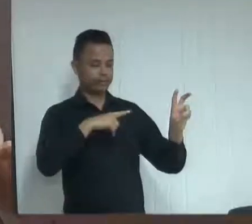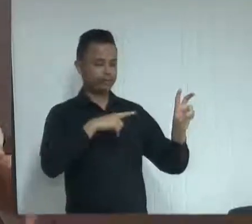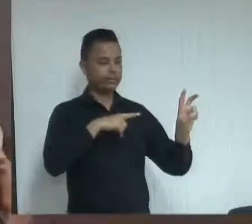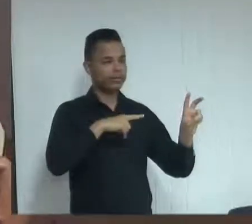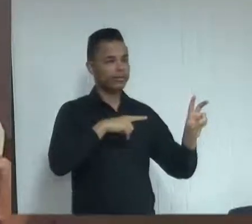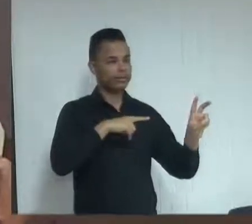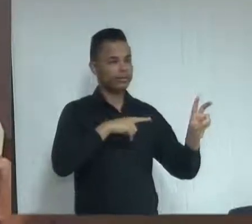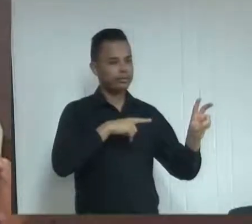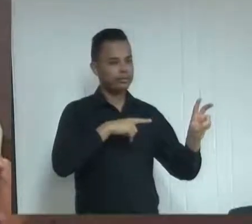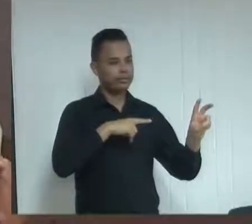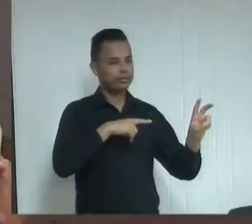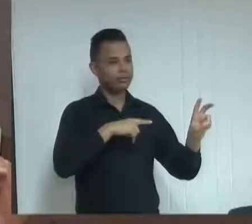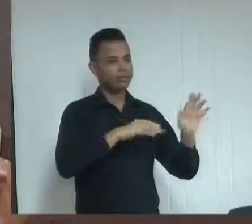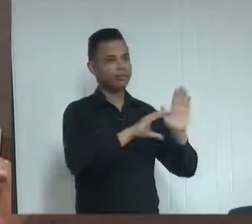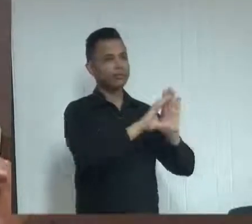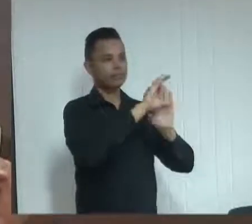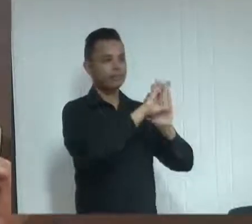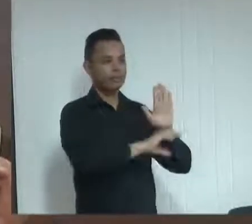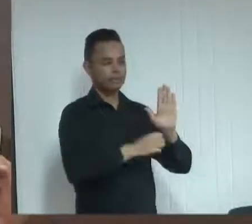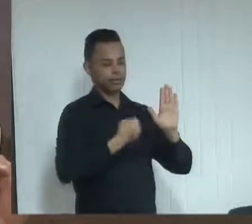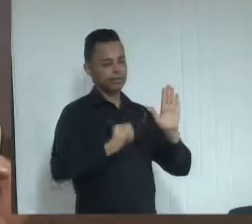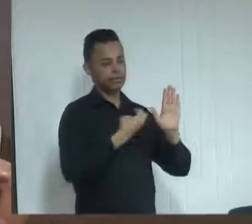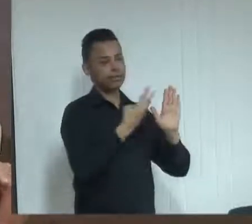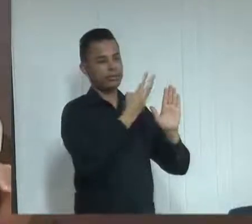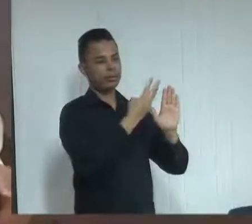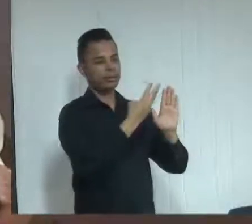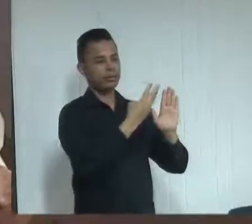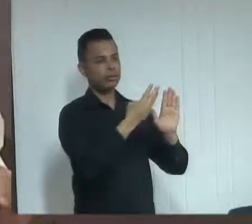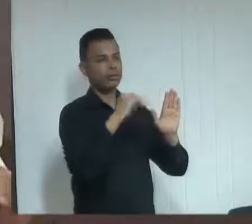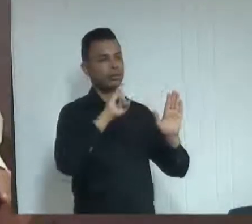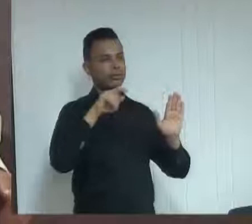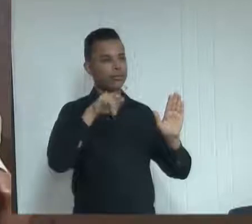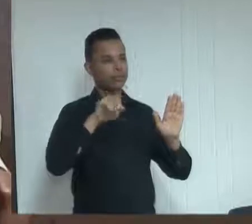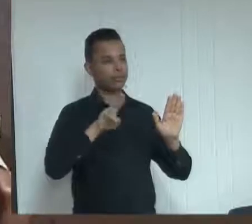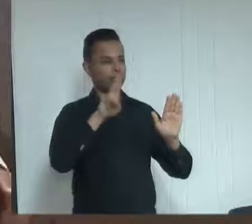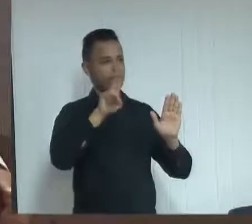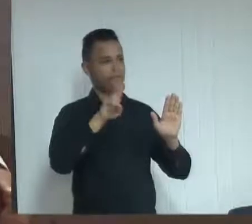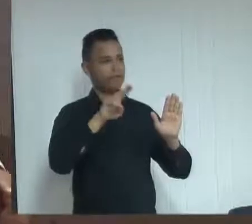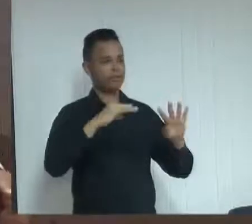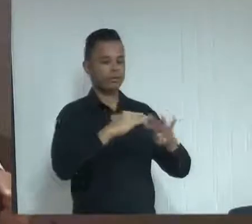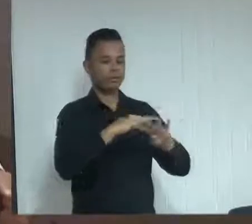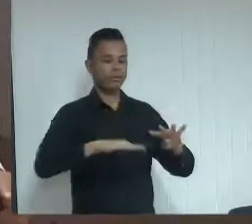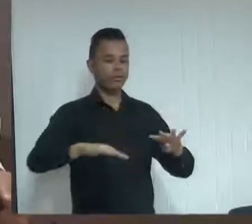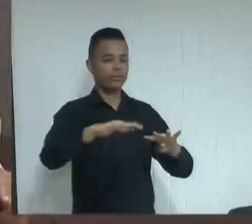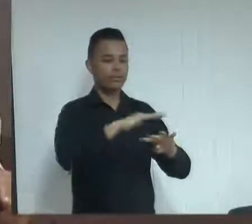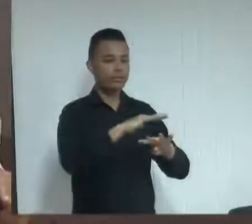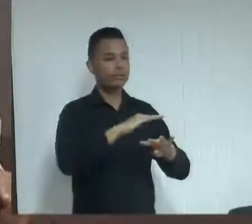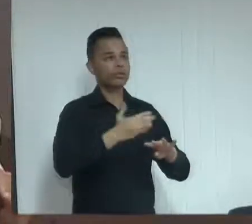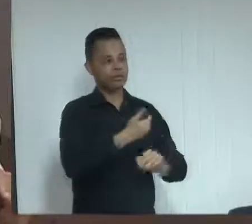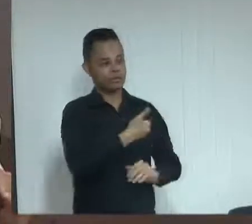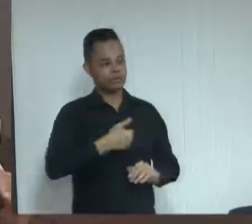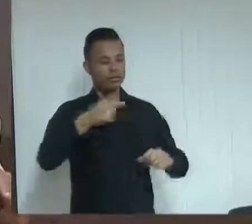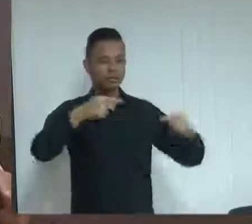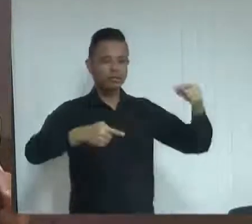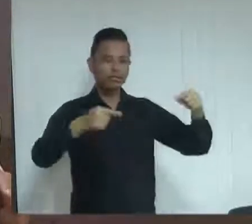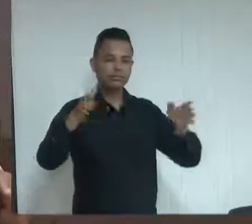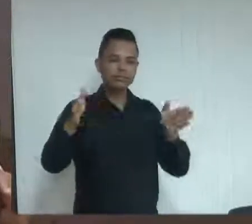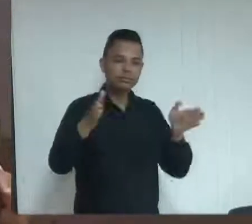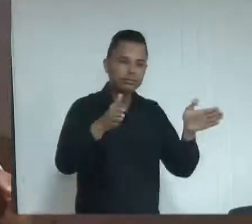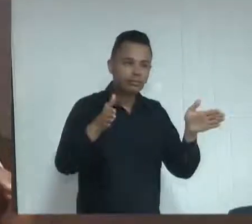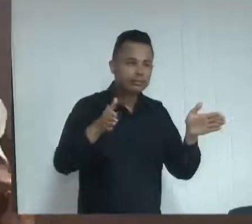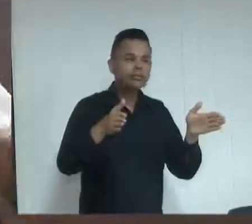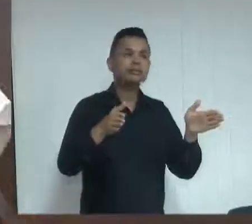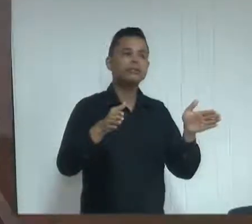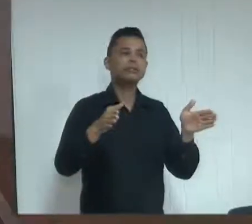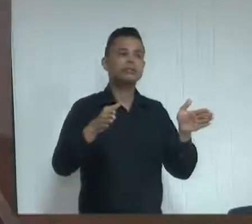com o capítulo 3, seção 2, etc., o IPTU é imposto municipal, consequentemente, sua administração política e as diretrizes a